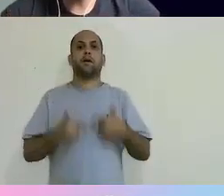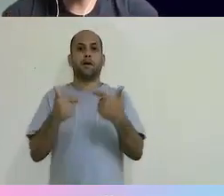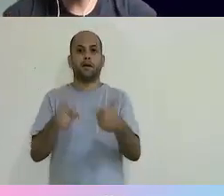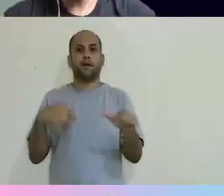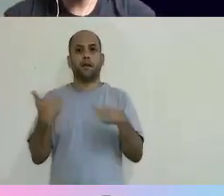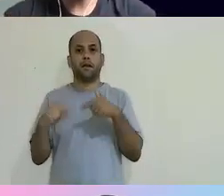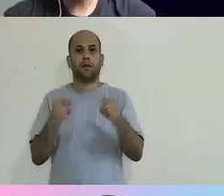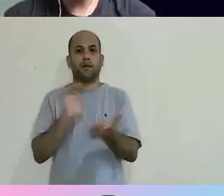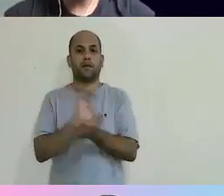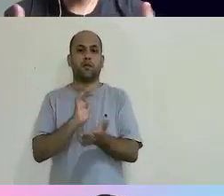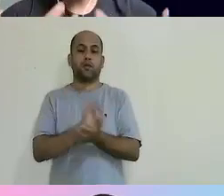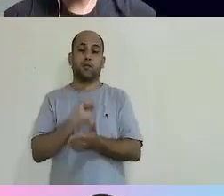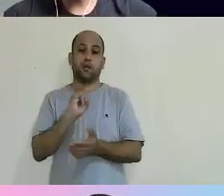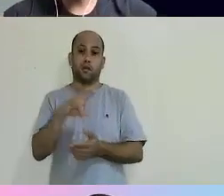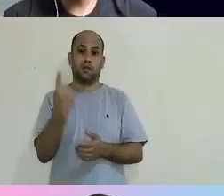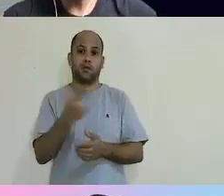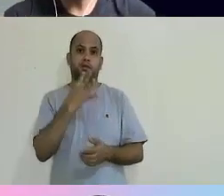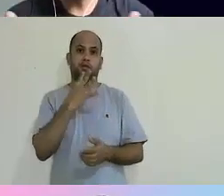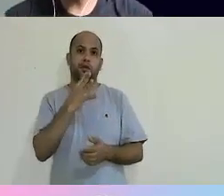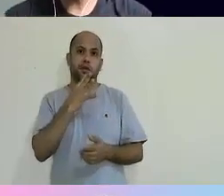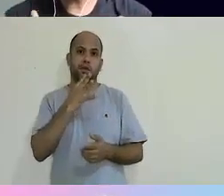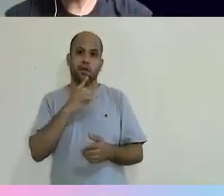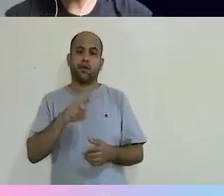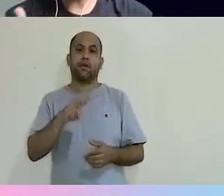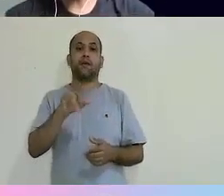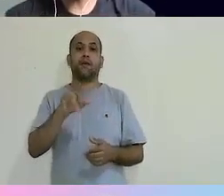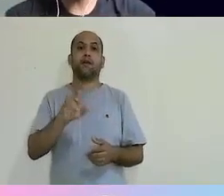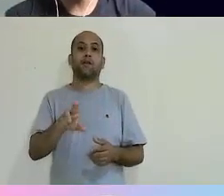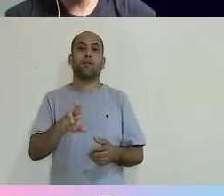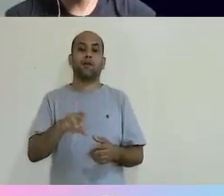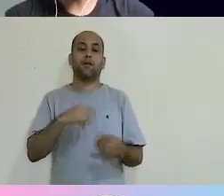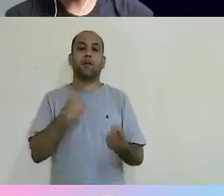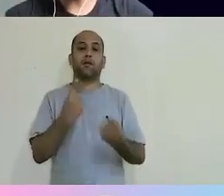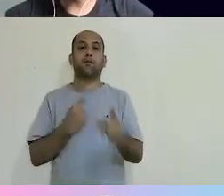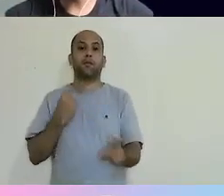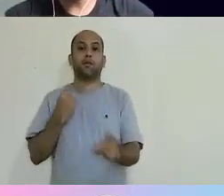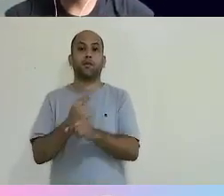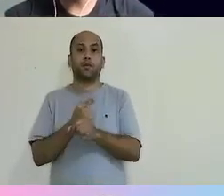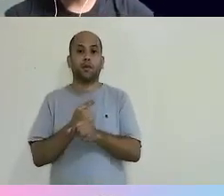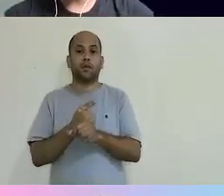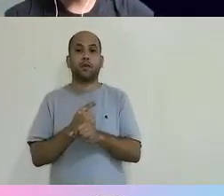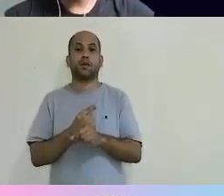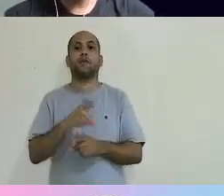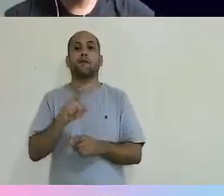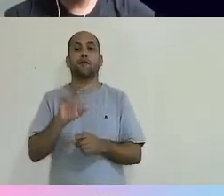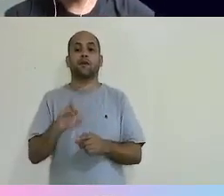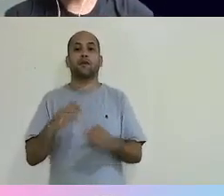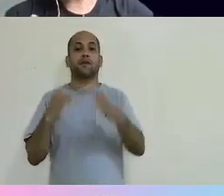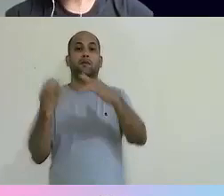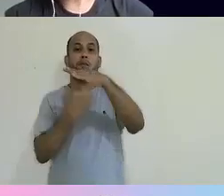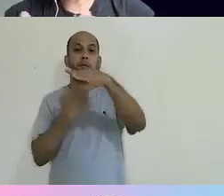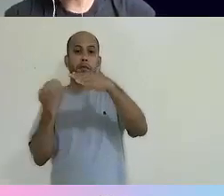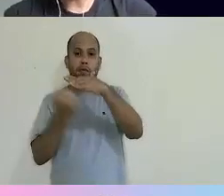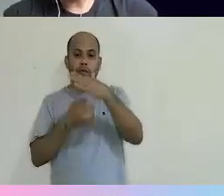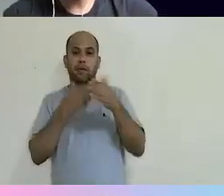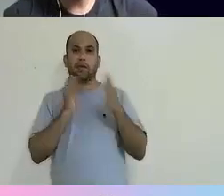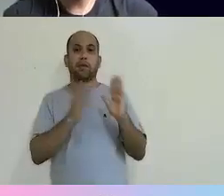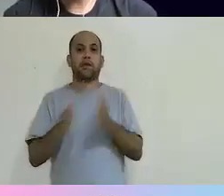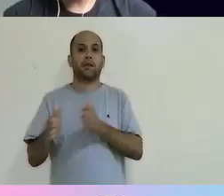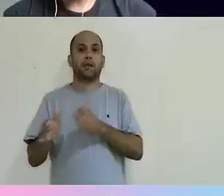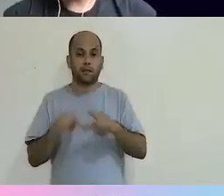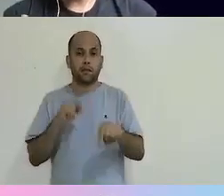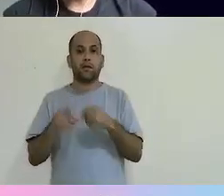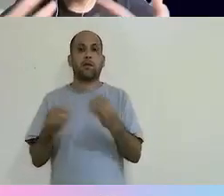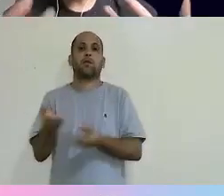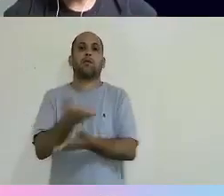quando a gente se conhece. Os nossos valores, como que a gente se identifica em valores com uma empresa, em processos seletivos, como que a gente